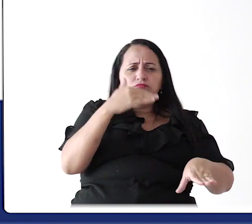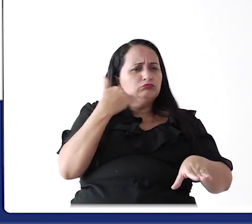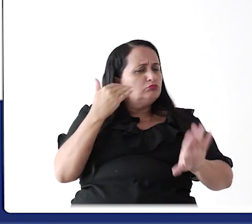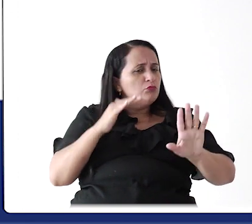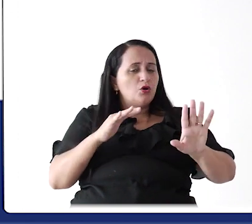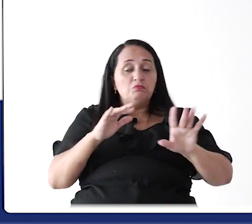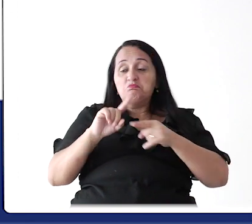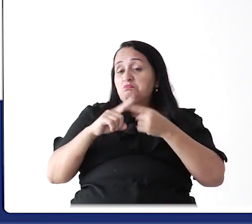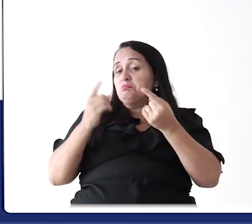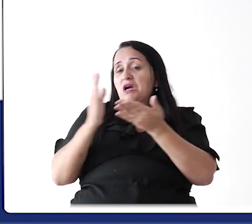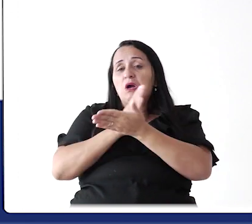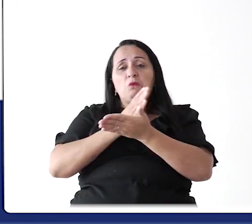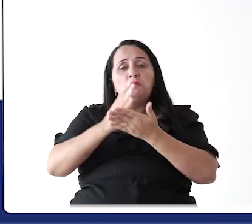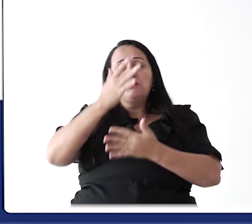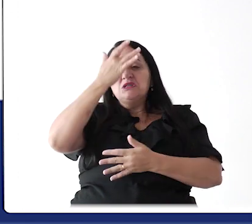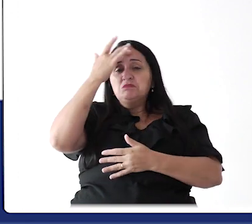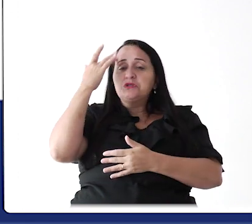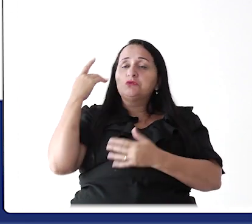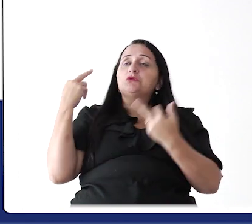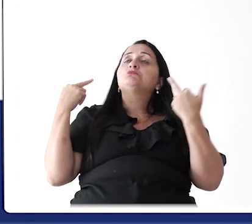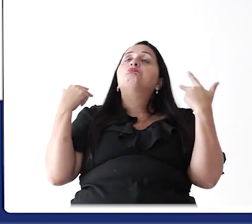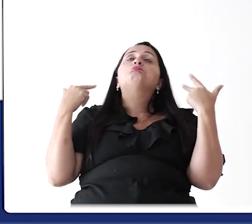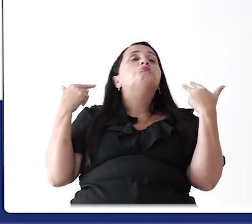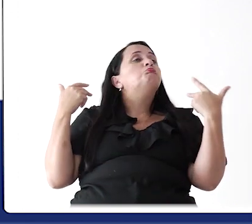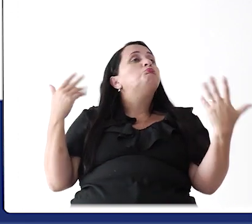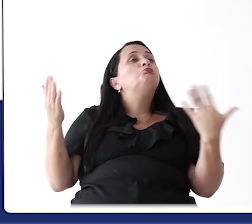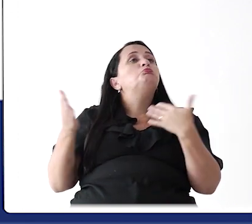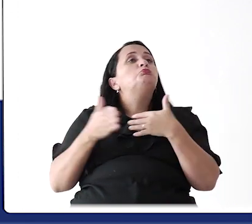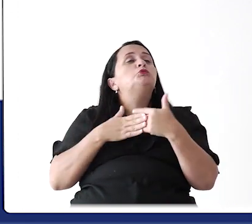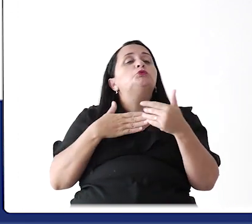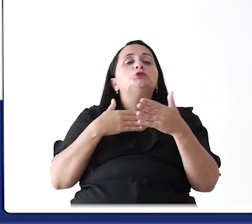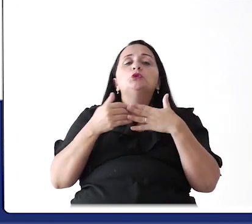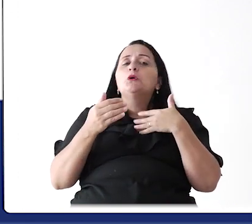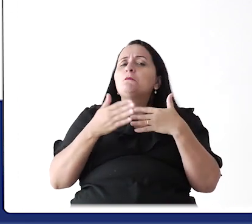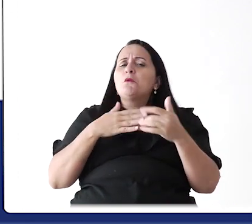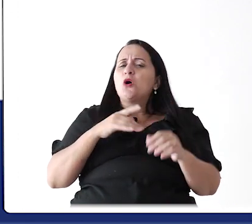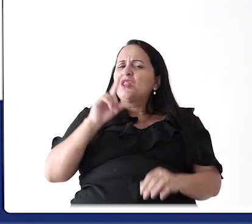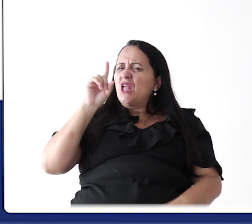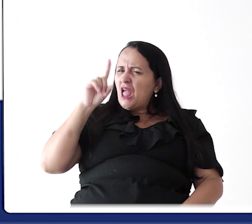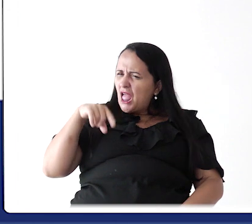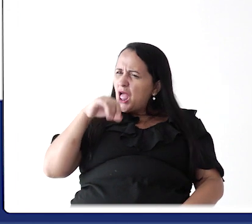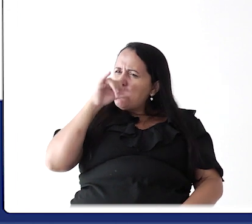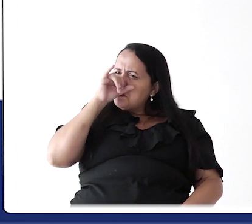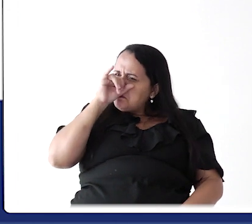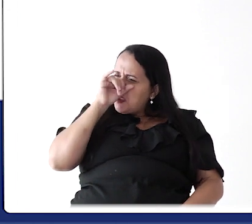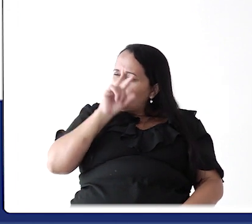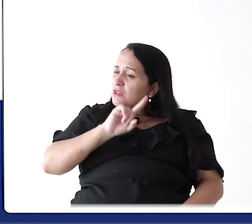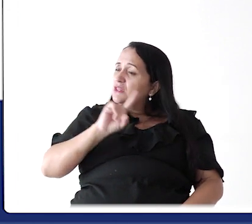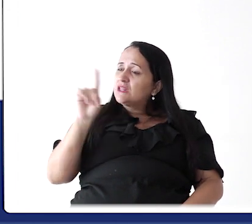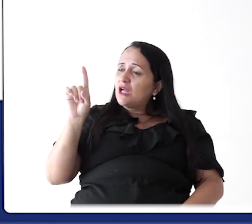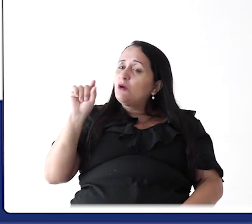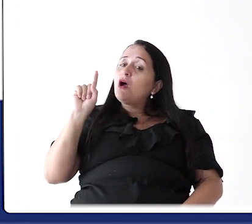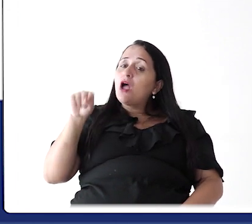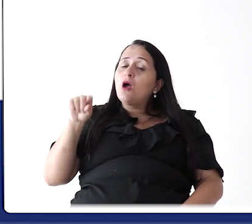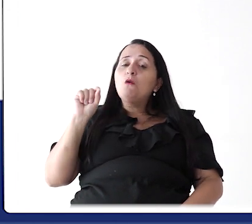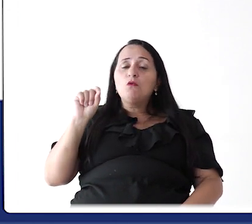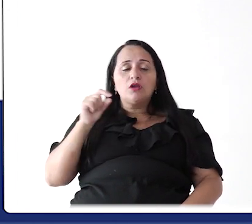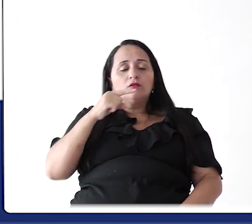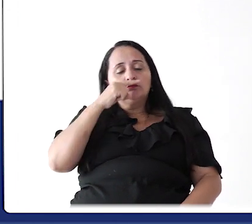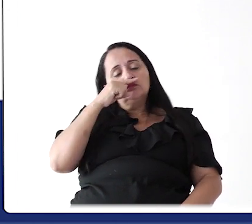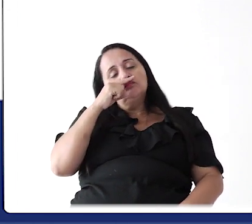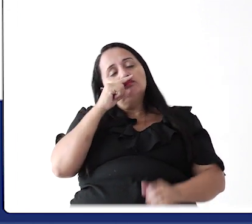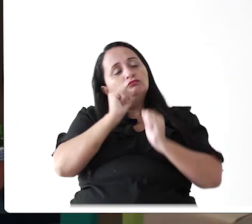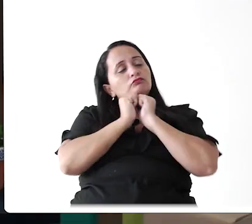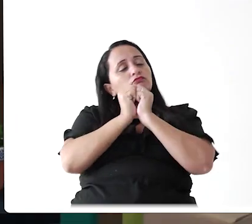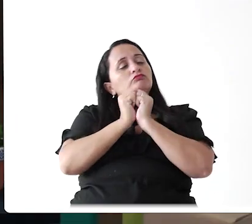se a culpa é ou não do porco. Para elas, o animal não é um inimigo, e sim um companheiro para todas as horas.